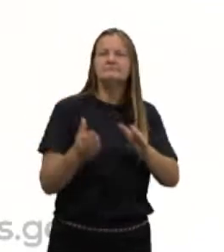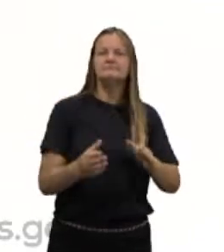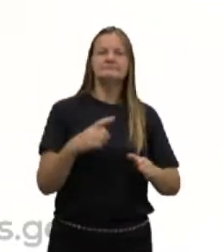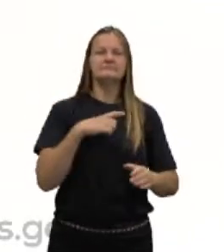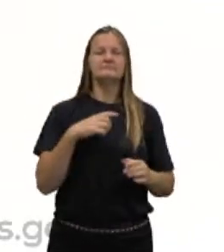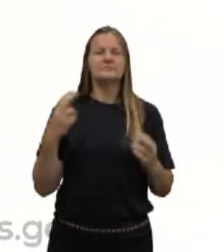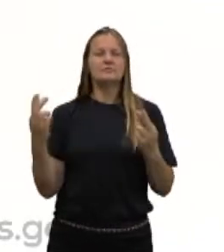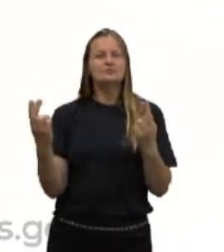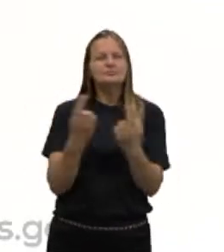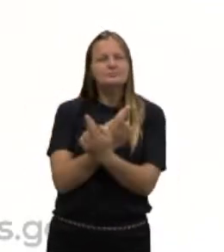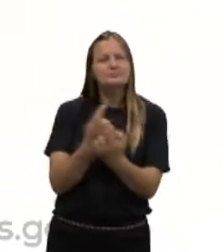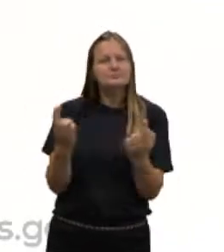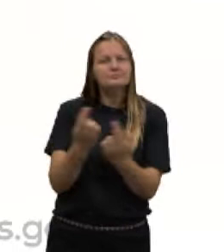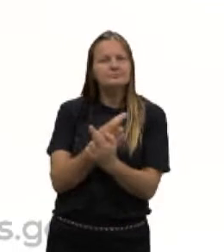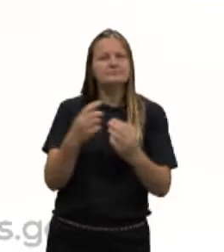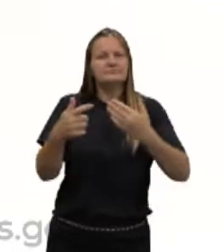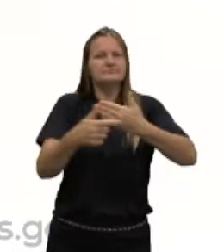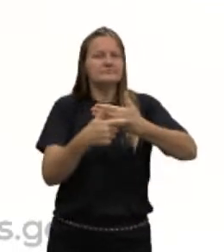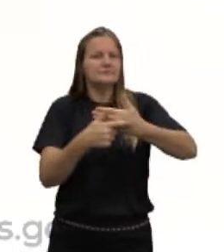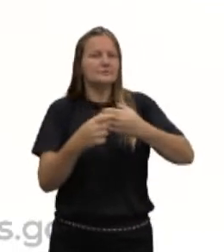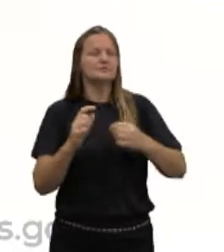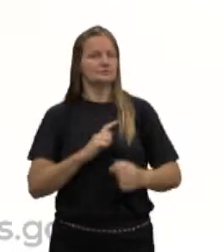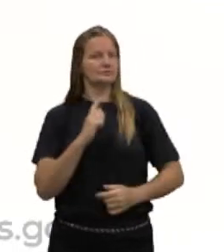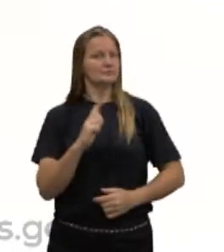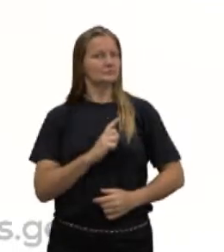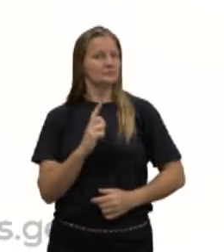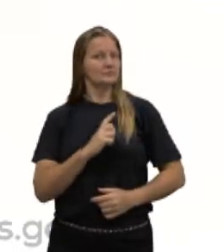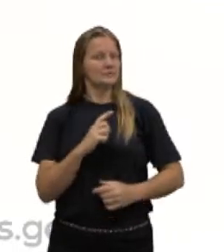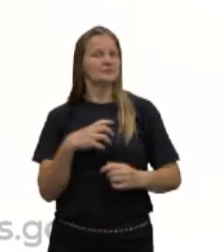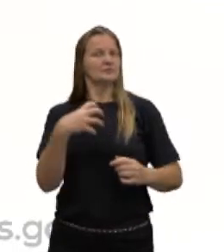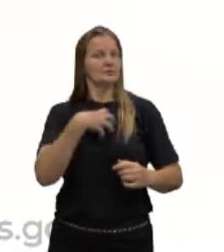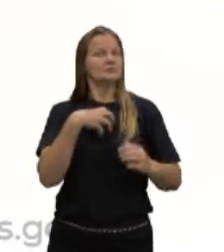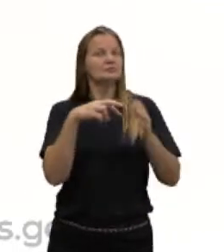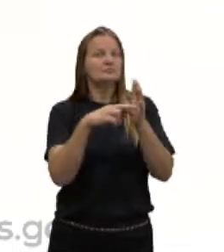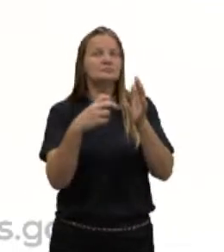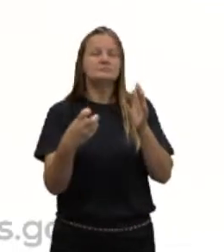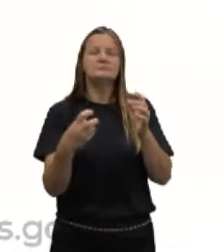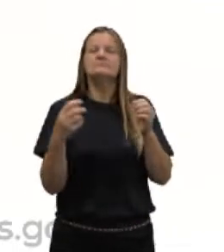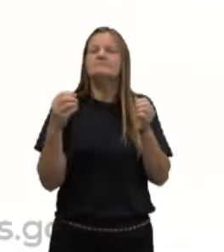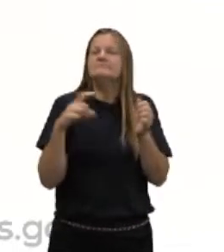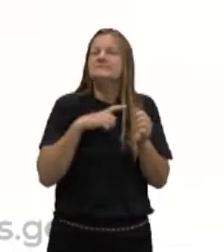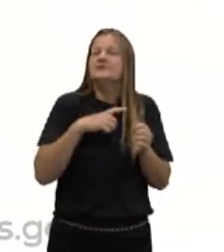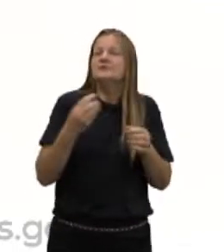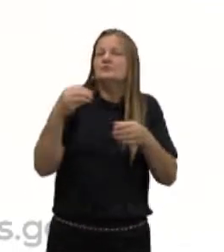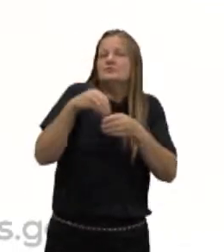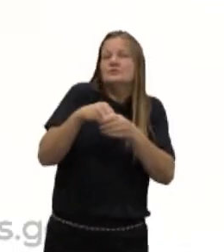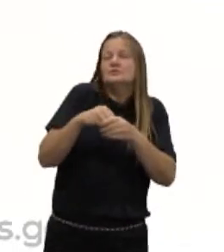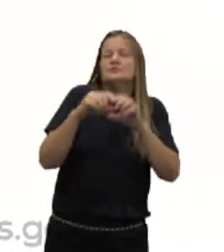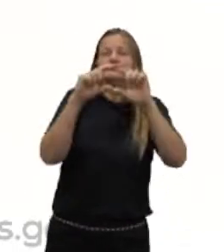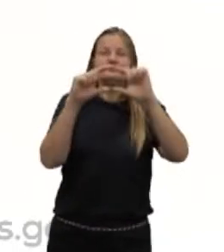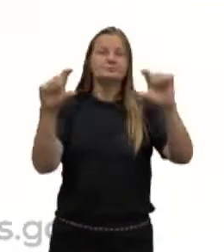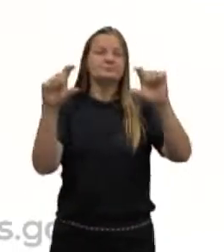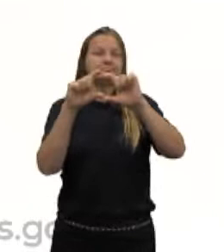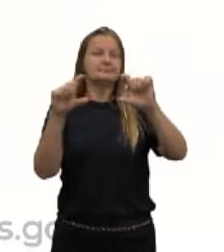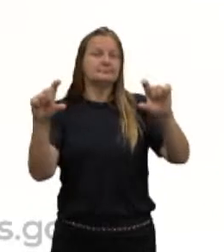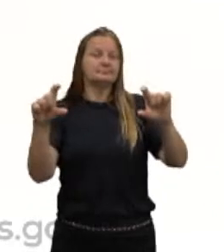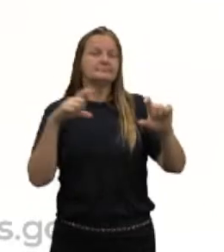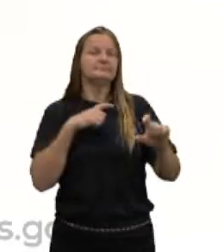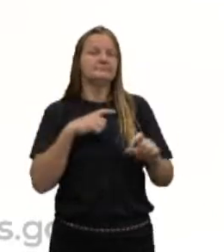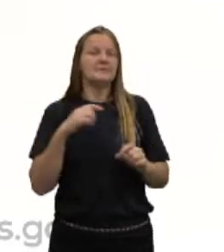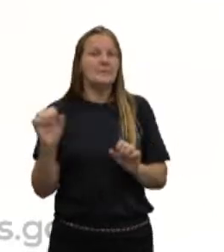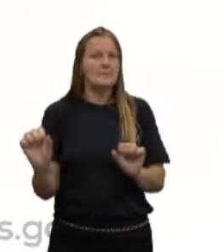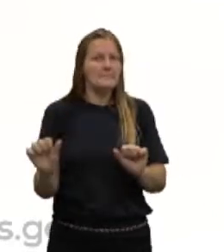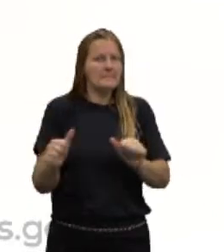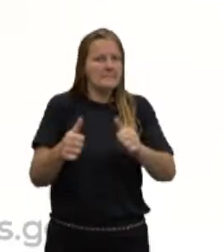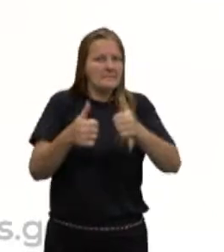ser a correspondência de funções gramaticais e semânticas existentes nas orações. Além de melhorar